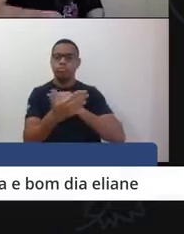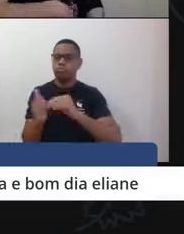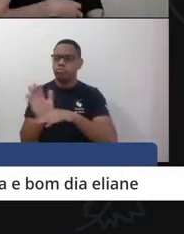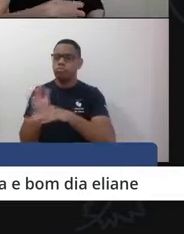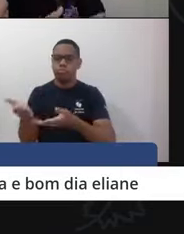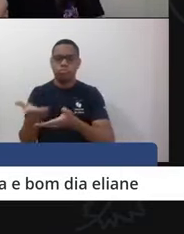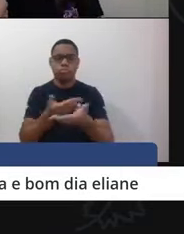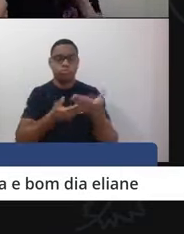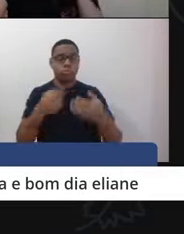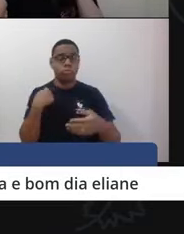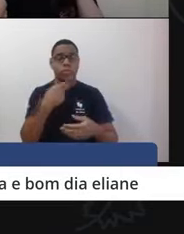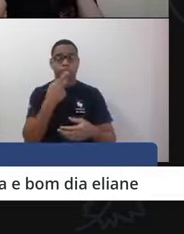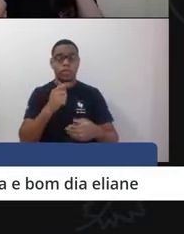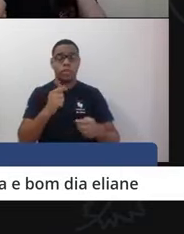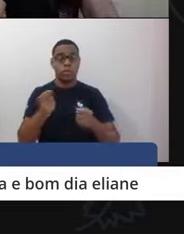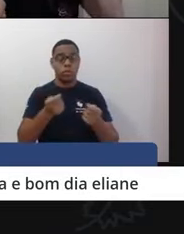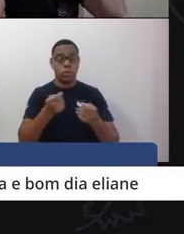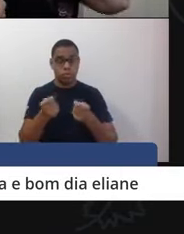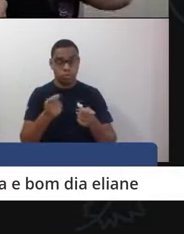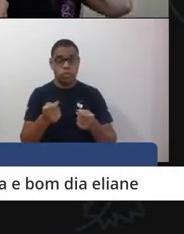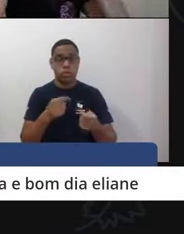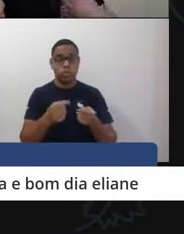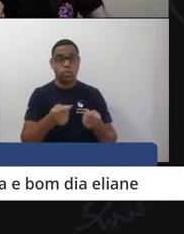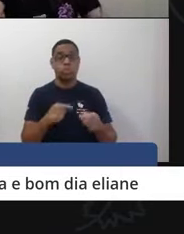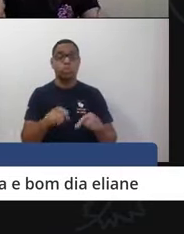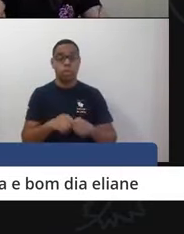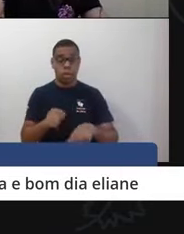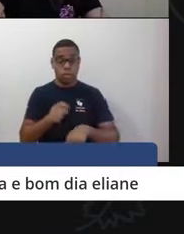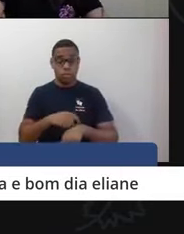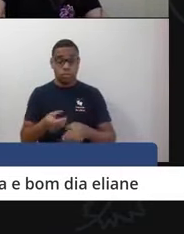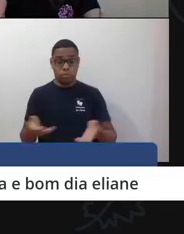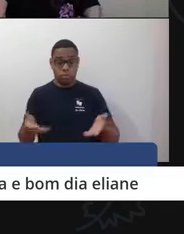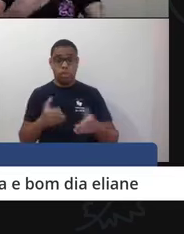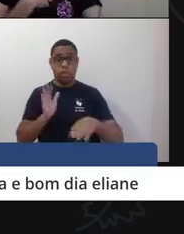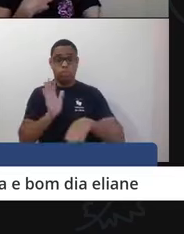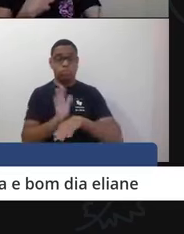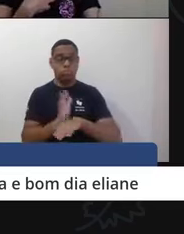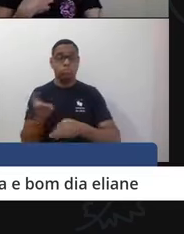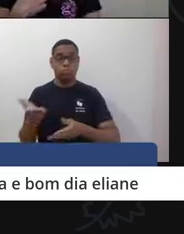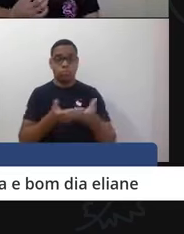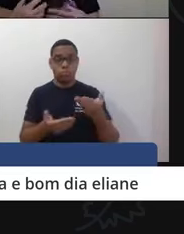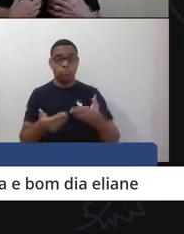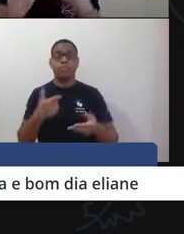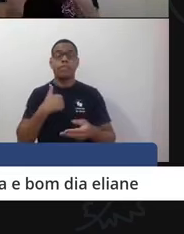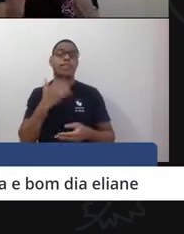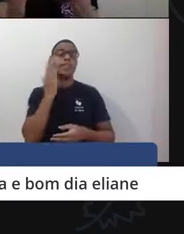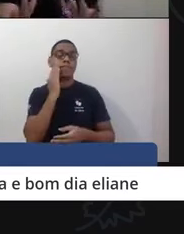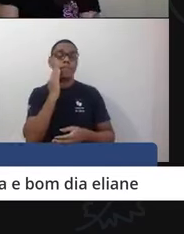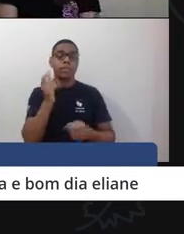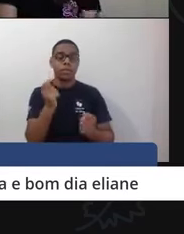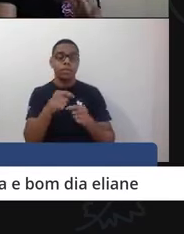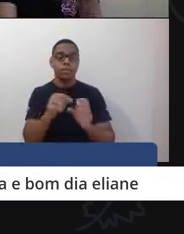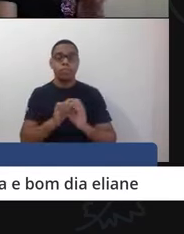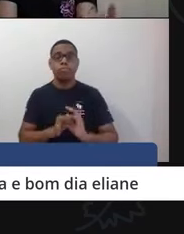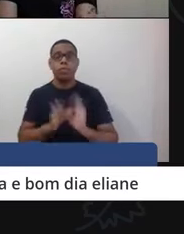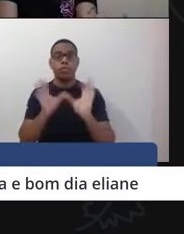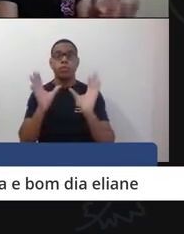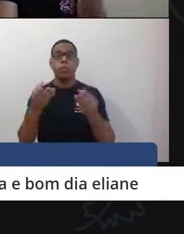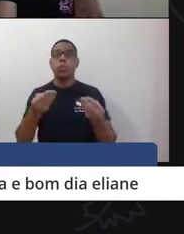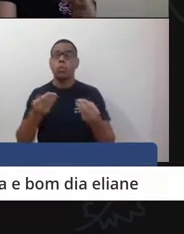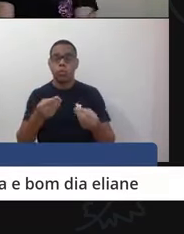gente falando de economia colaborativa, mas esse é o momento de colaboração. Então, o que eu sei fazer e posso disponibilizar? O